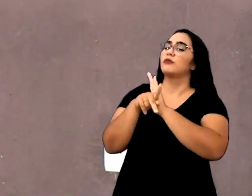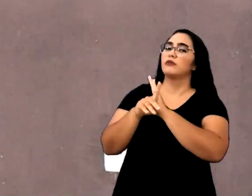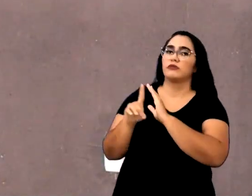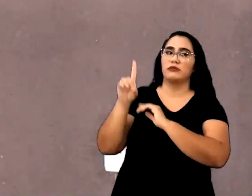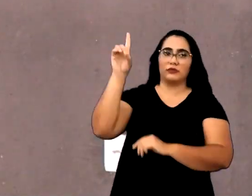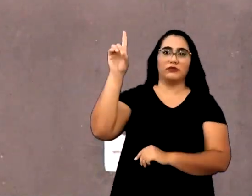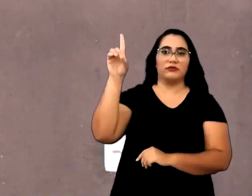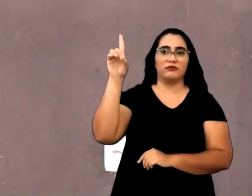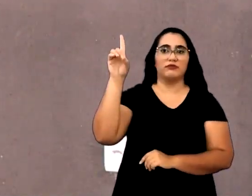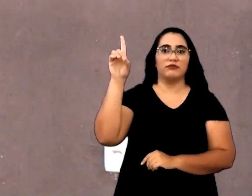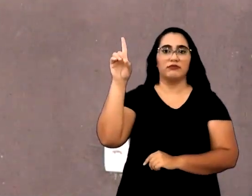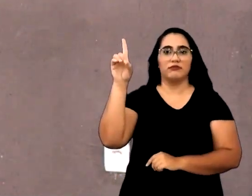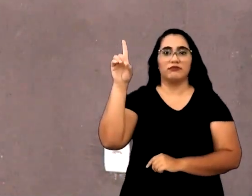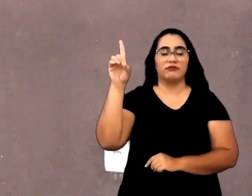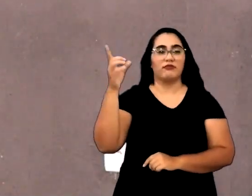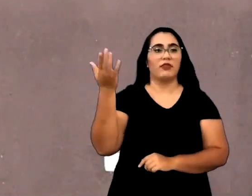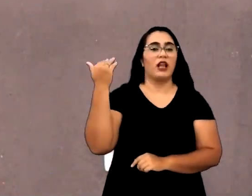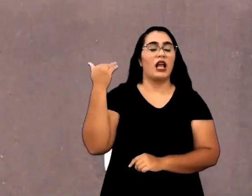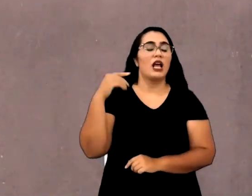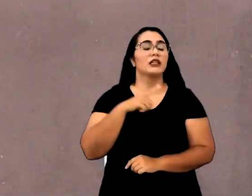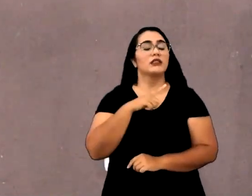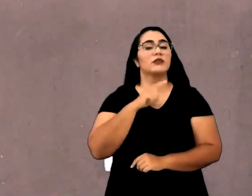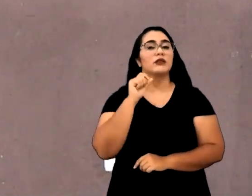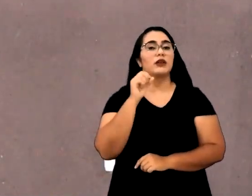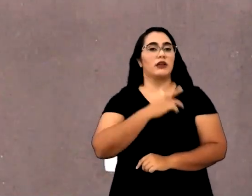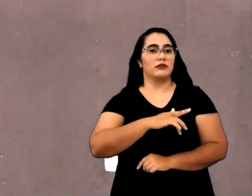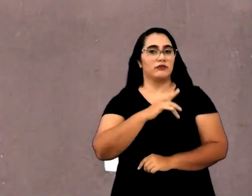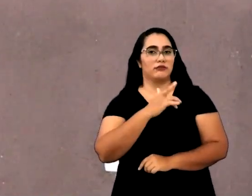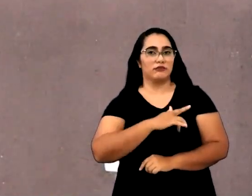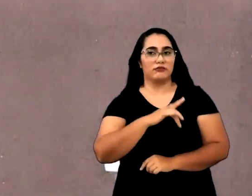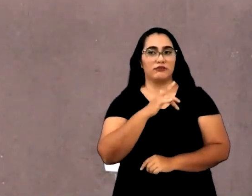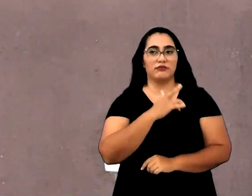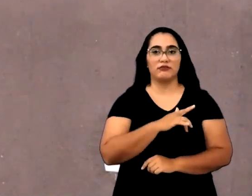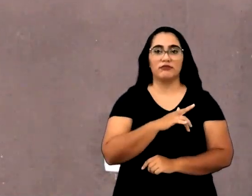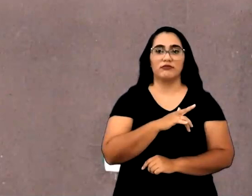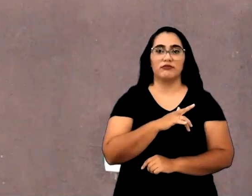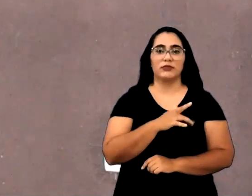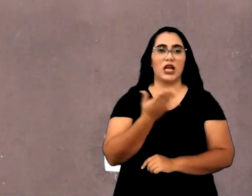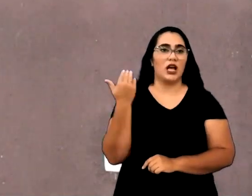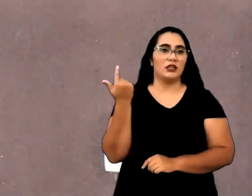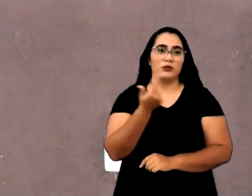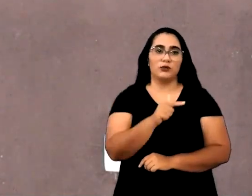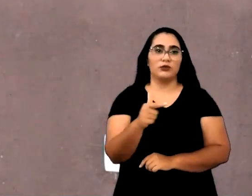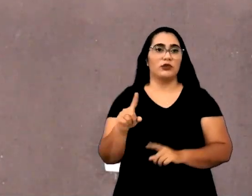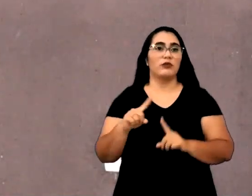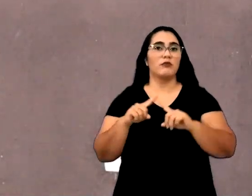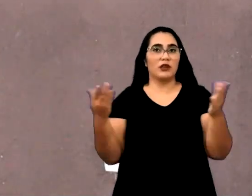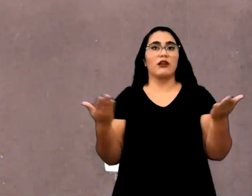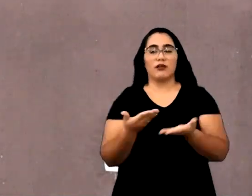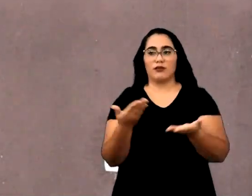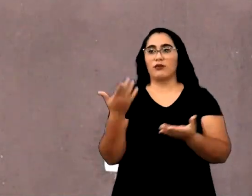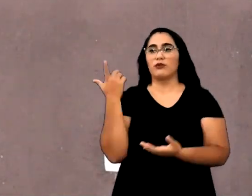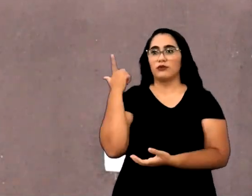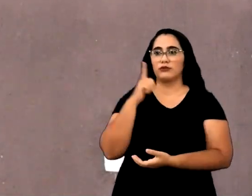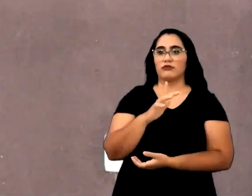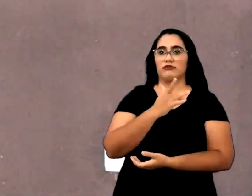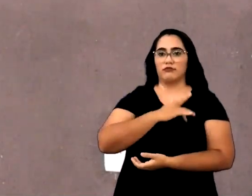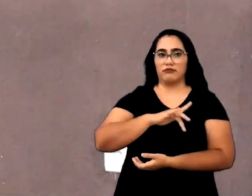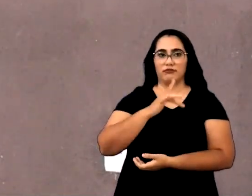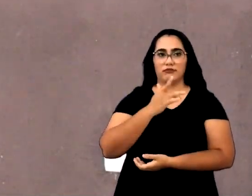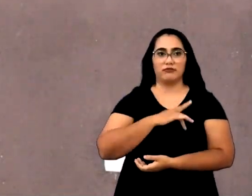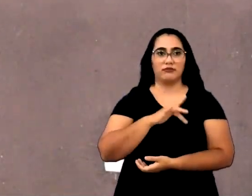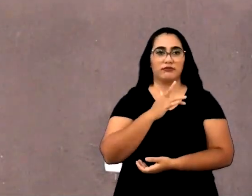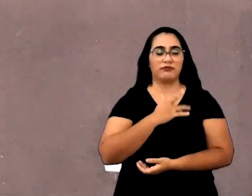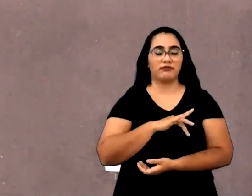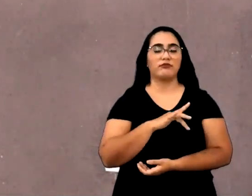que tínhamos alcançado misericórdia, mas agora, que não tinha alcançado, mas agora